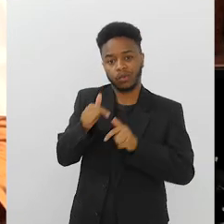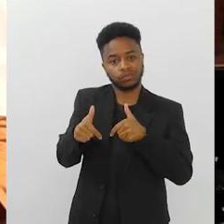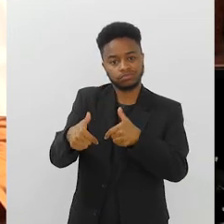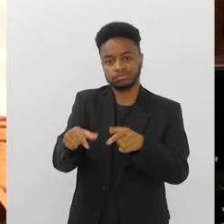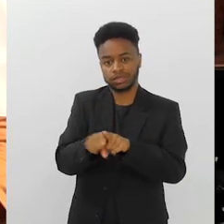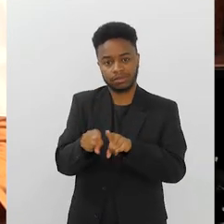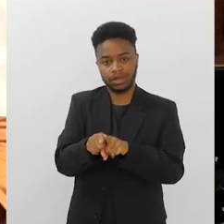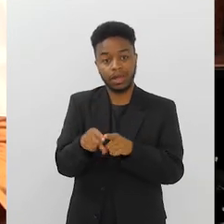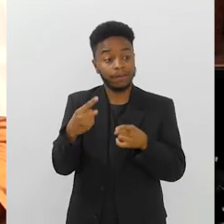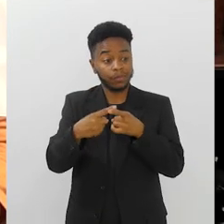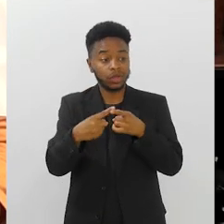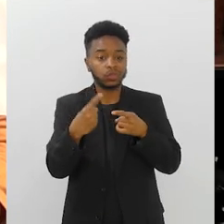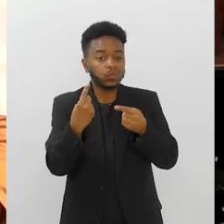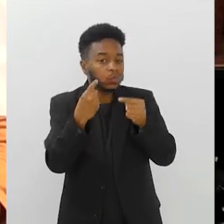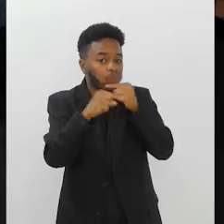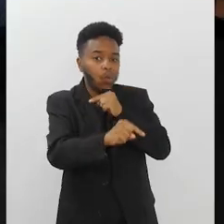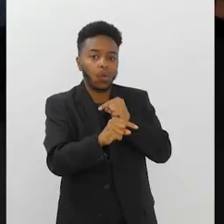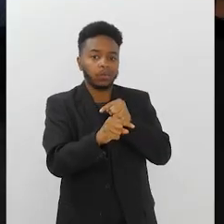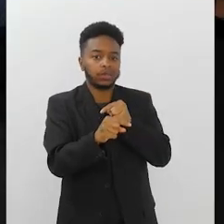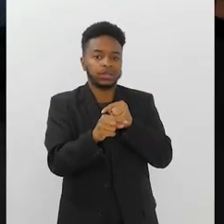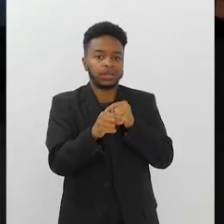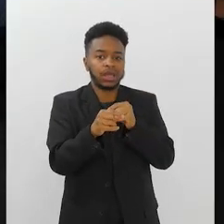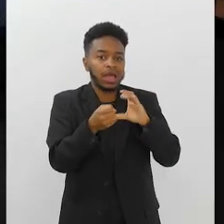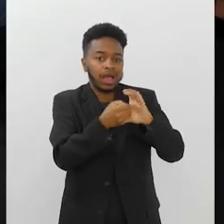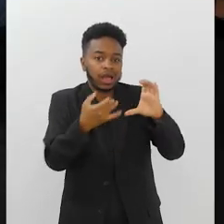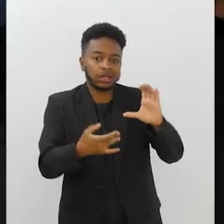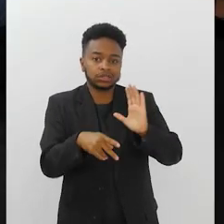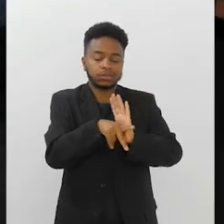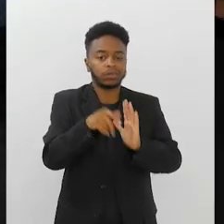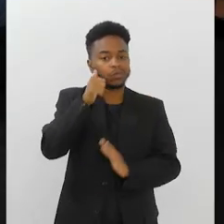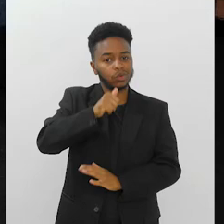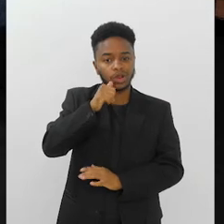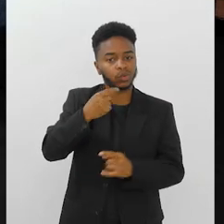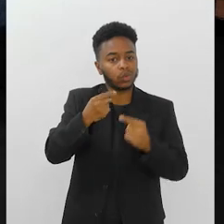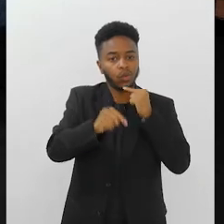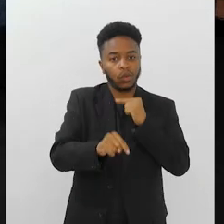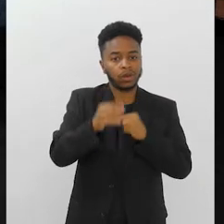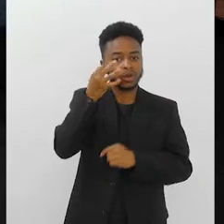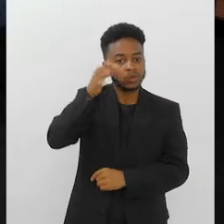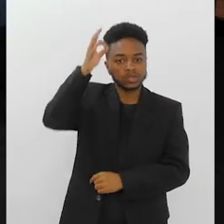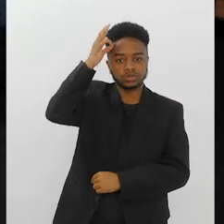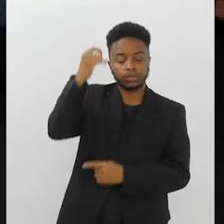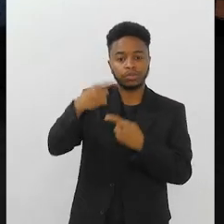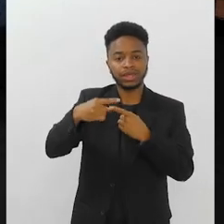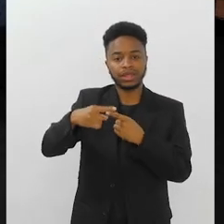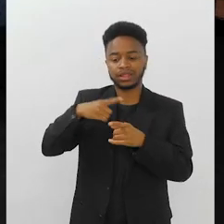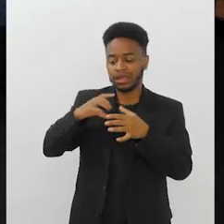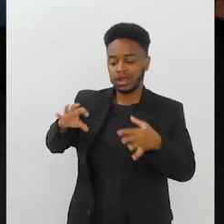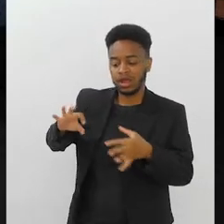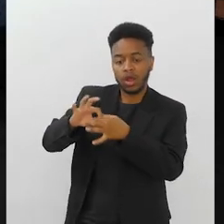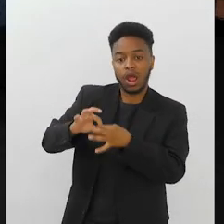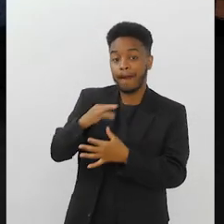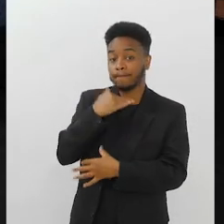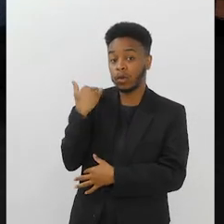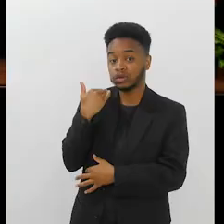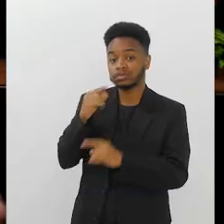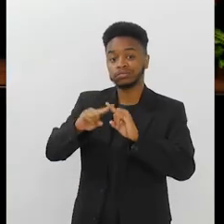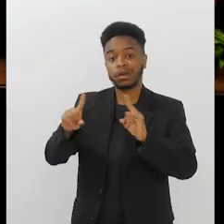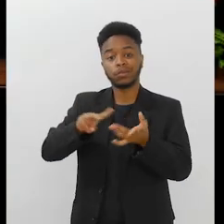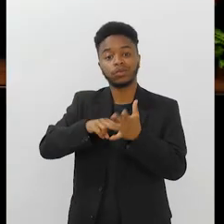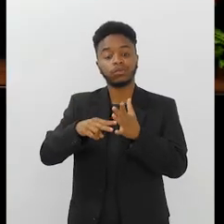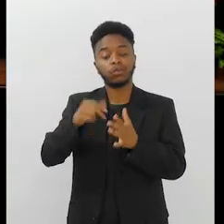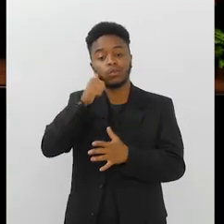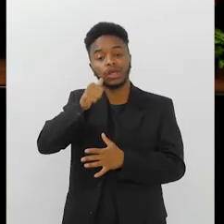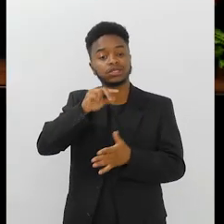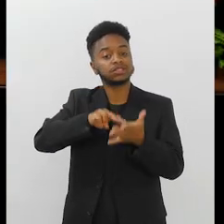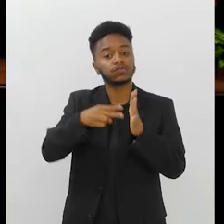poderia que não fazia parte da sua essência né que não não faz parte da sua espiritualidade é um é uma conexão com a Morte e a mulher representa